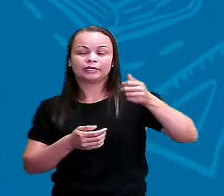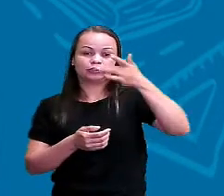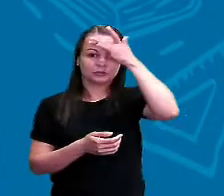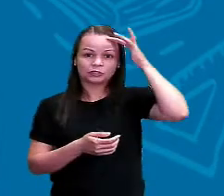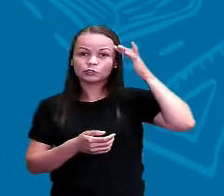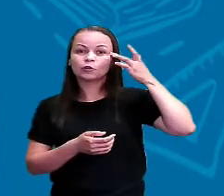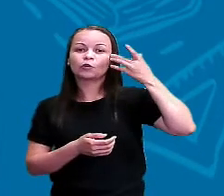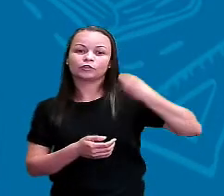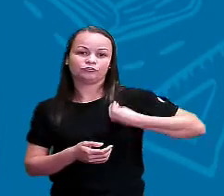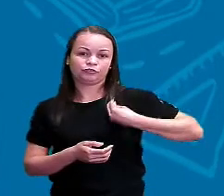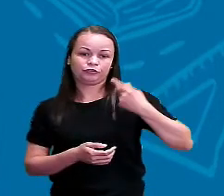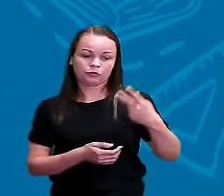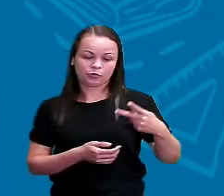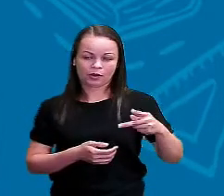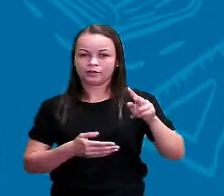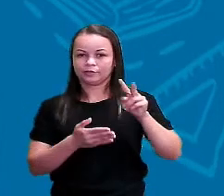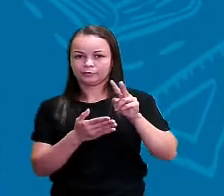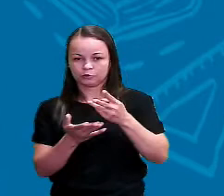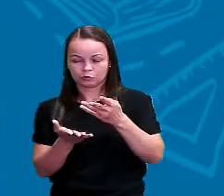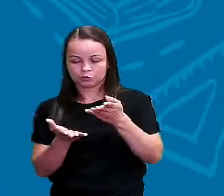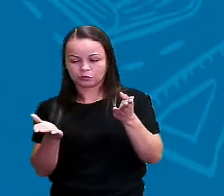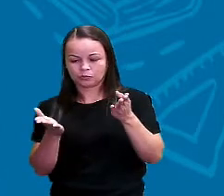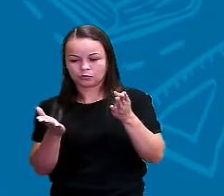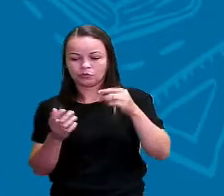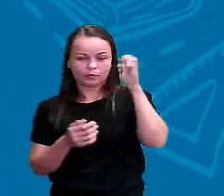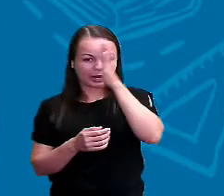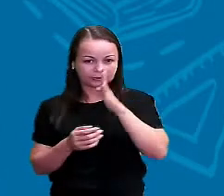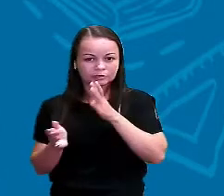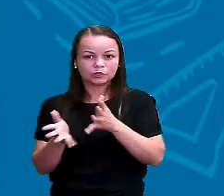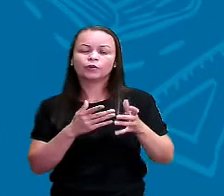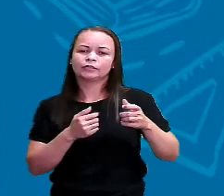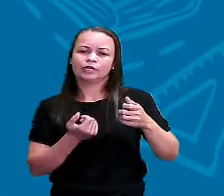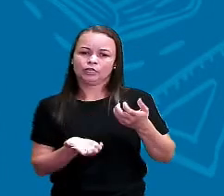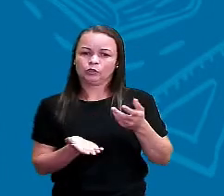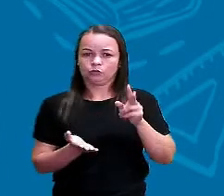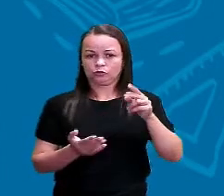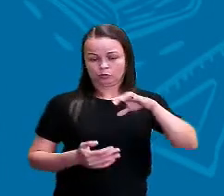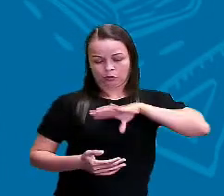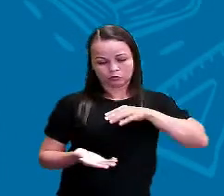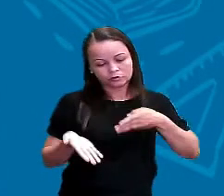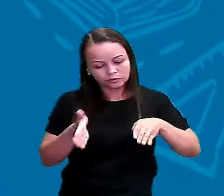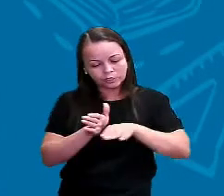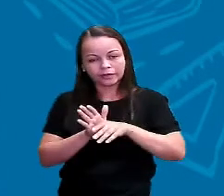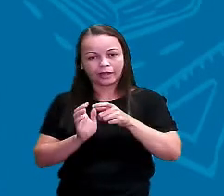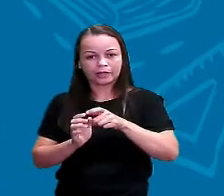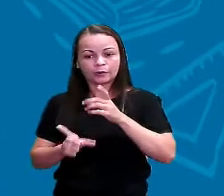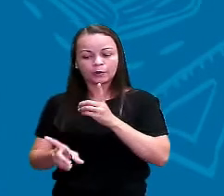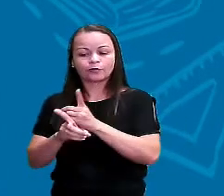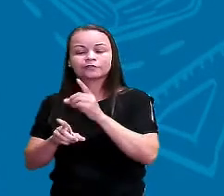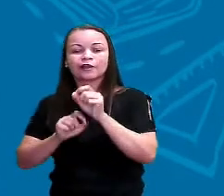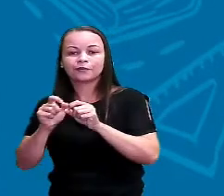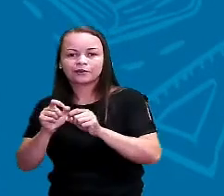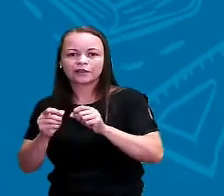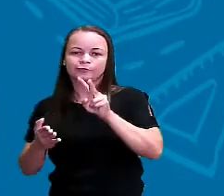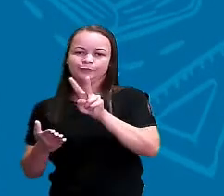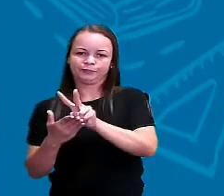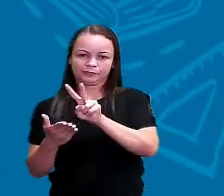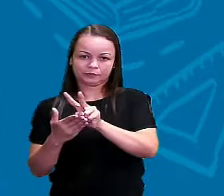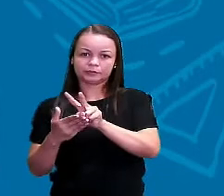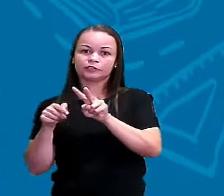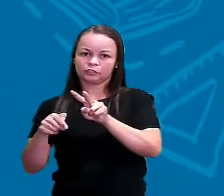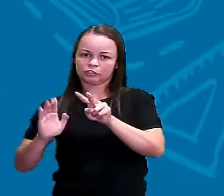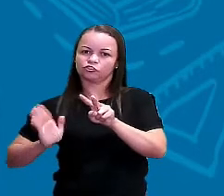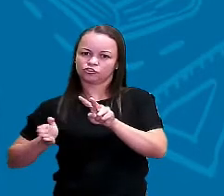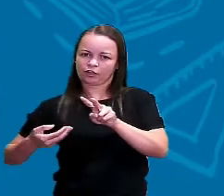Quando os portugueses chegaram nos barcos, os índios já estavam aqui na terra, certo? Aquela outra imagem foi